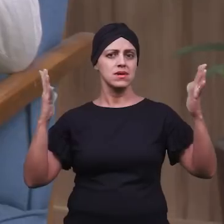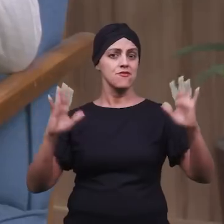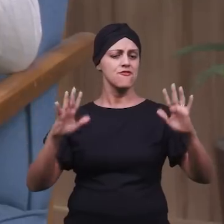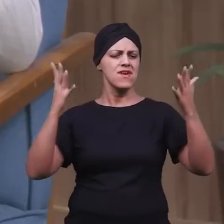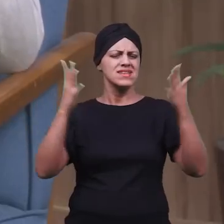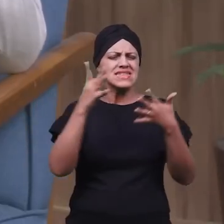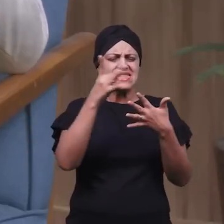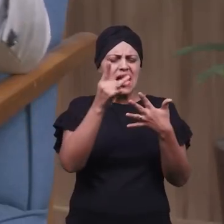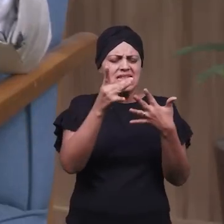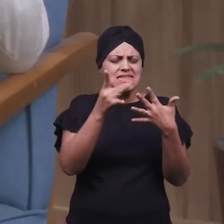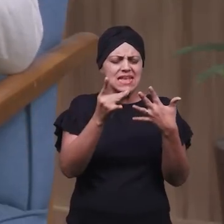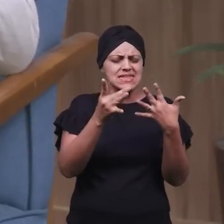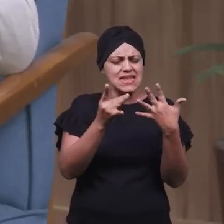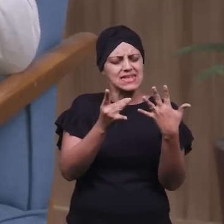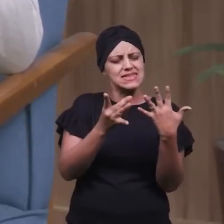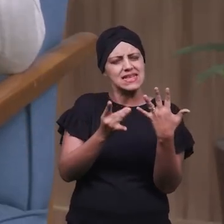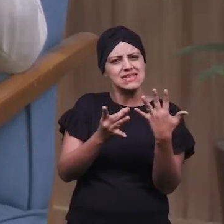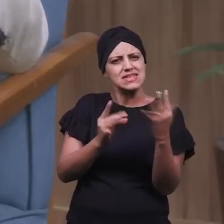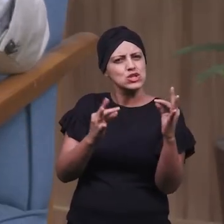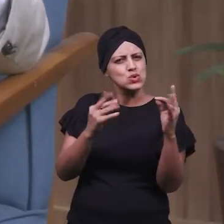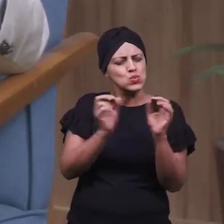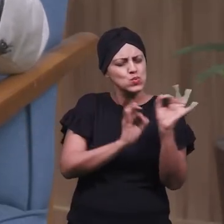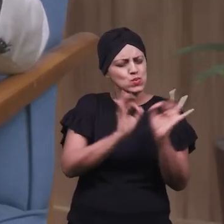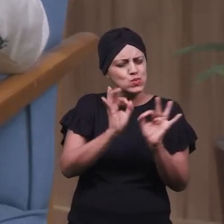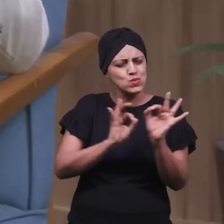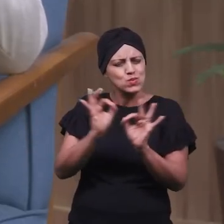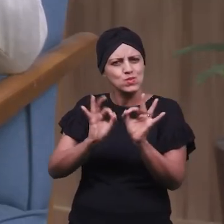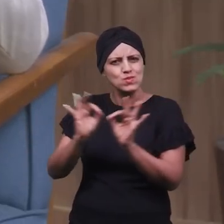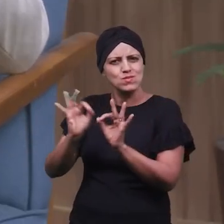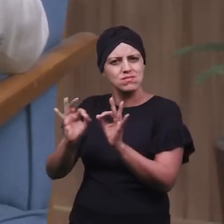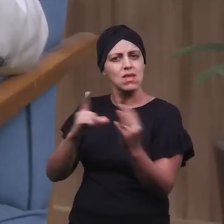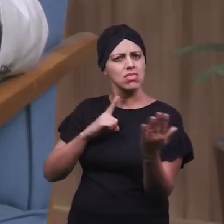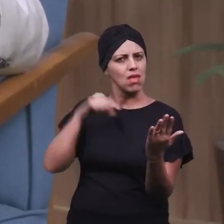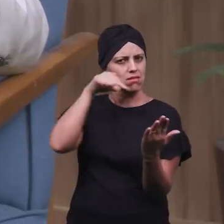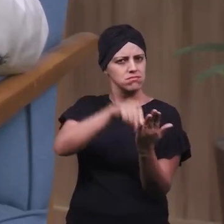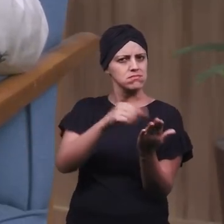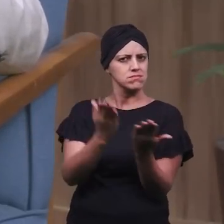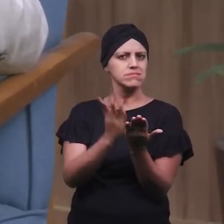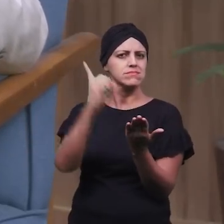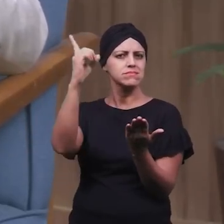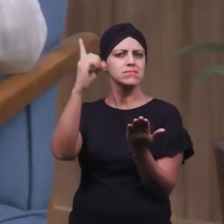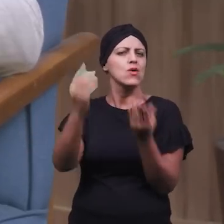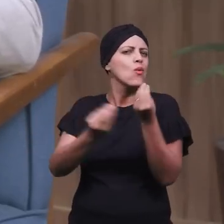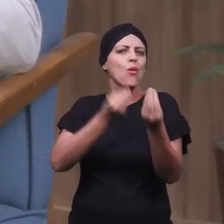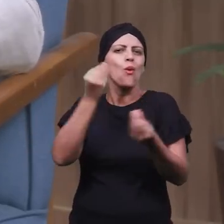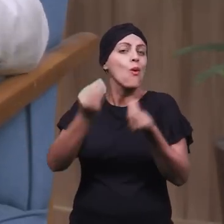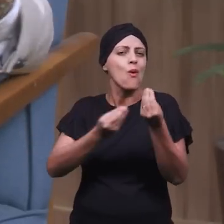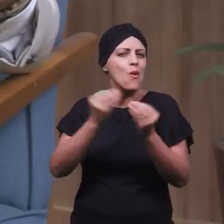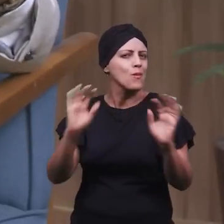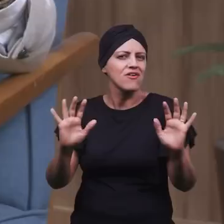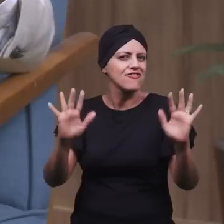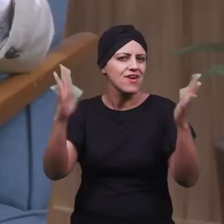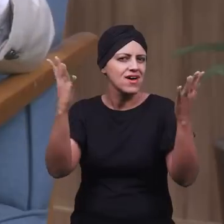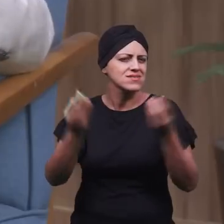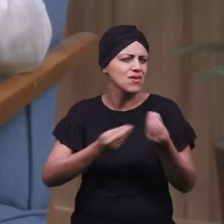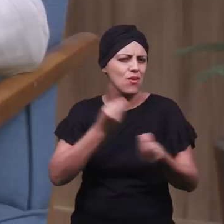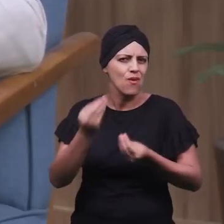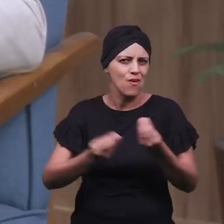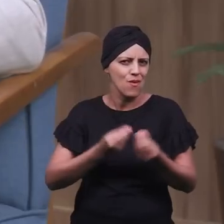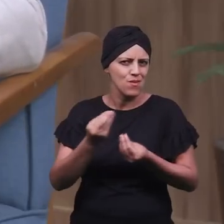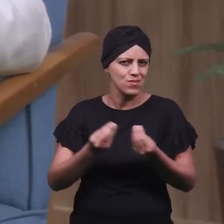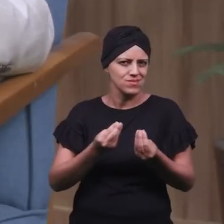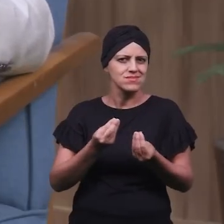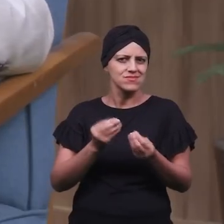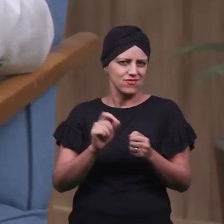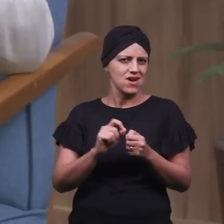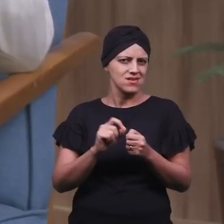onde todos os detalhes, ou vários detalhes dessa festa ficam claros ali na palavra, né? Como seria essa festa, como